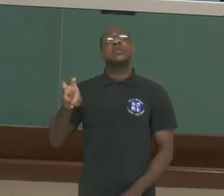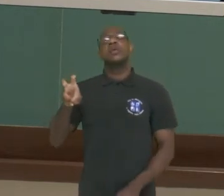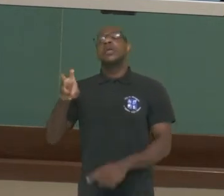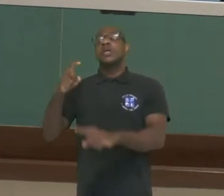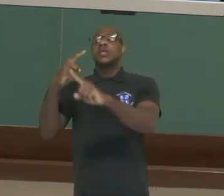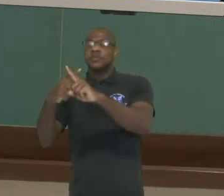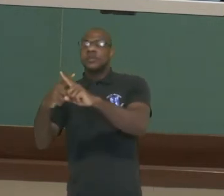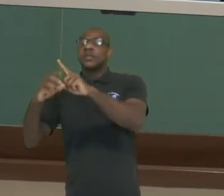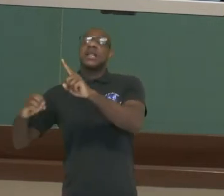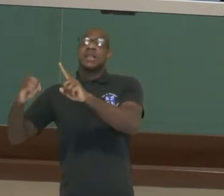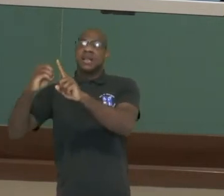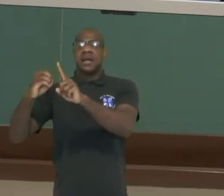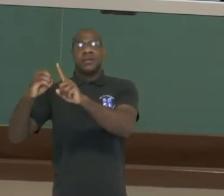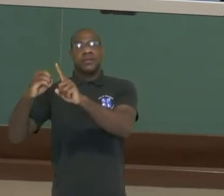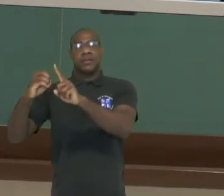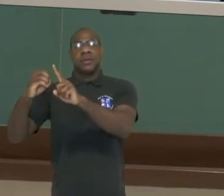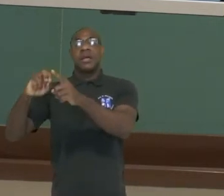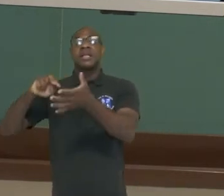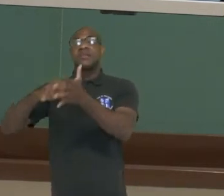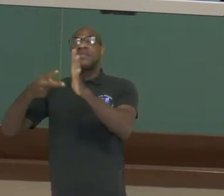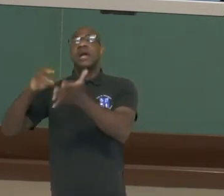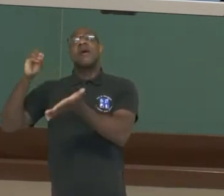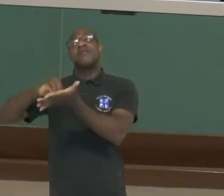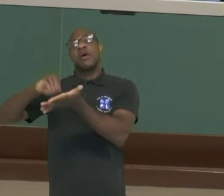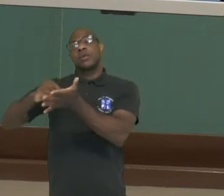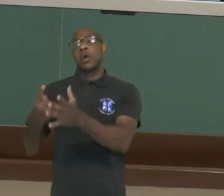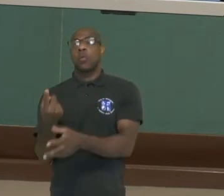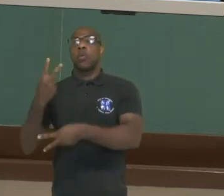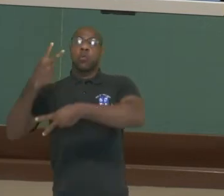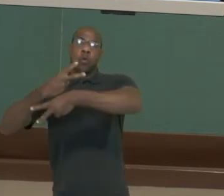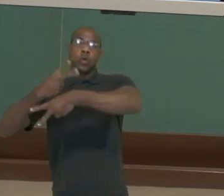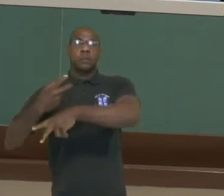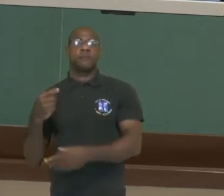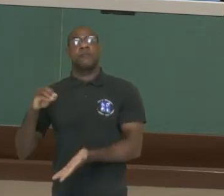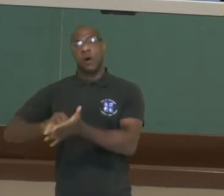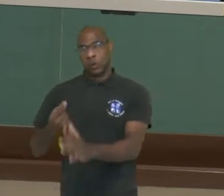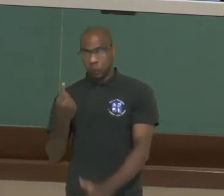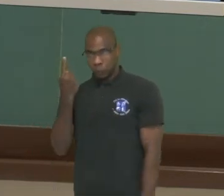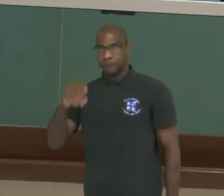45x0. O 0 para representar que falta um cromossomo, ok?